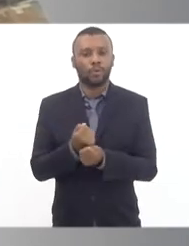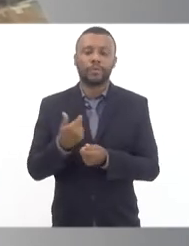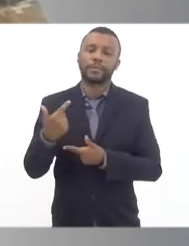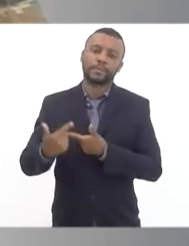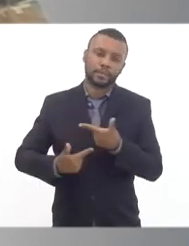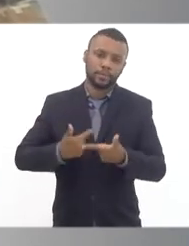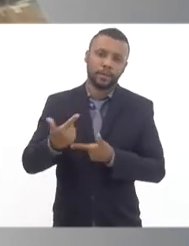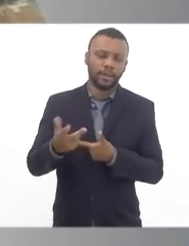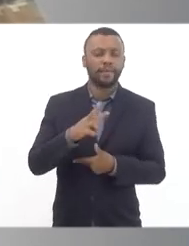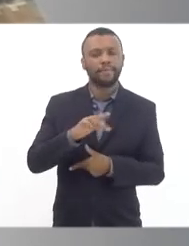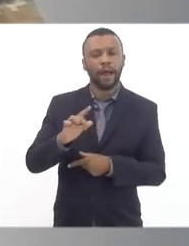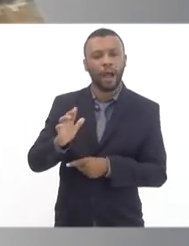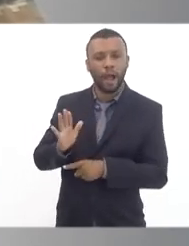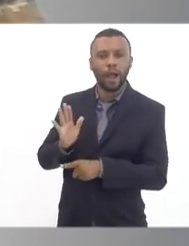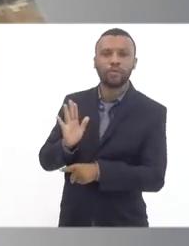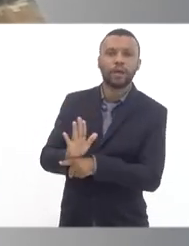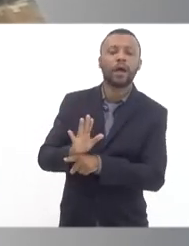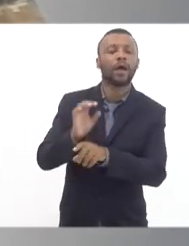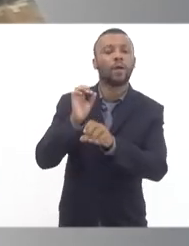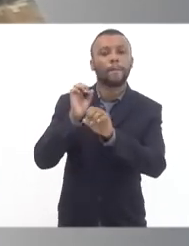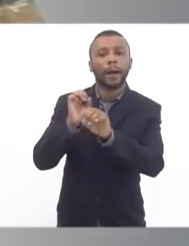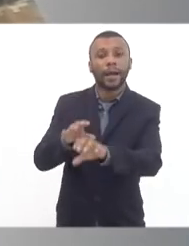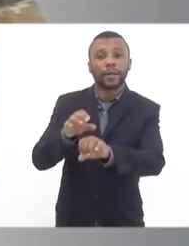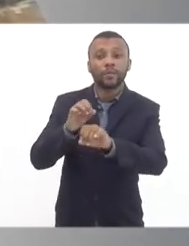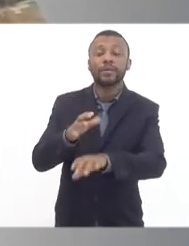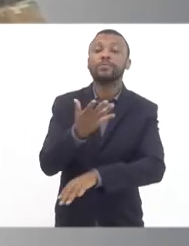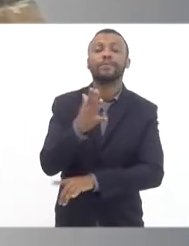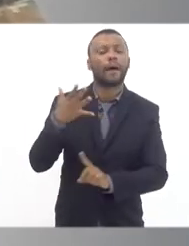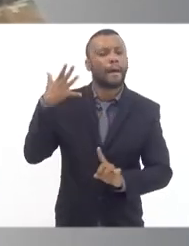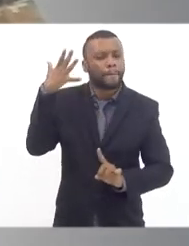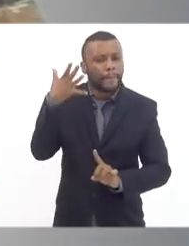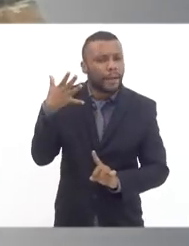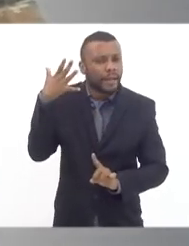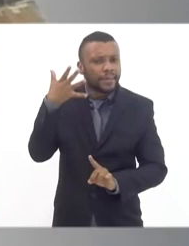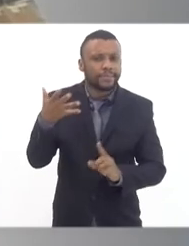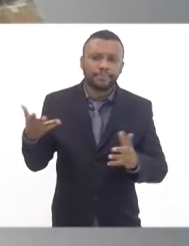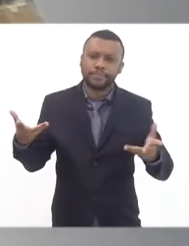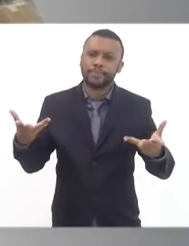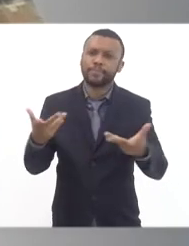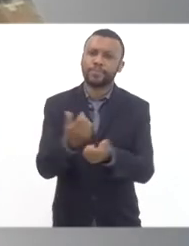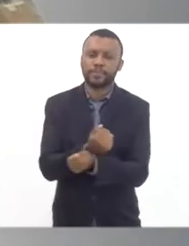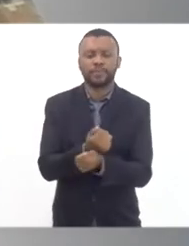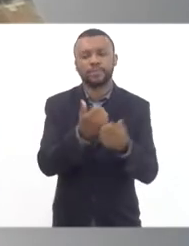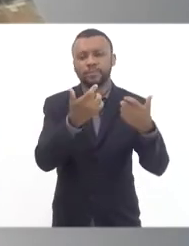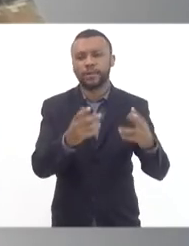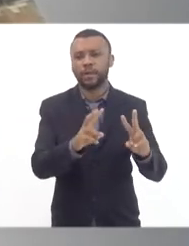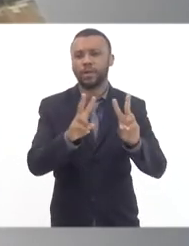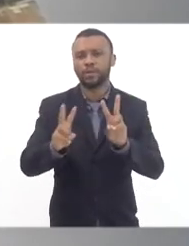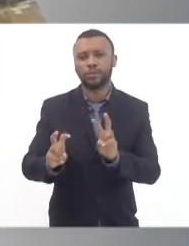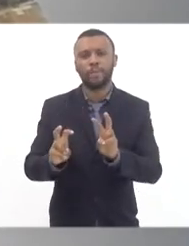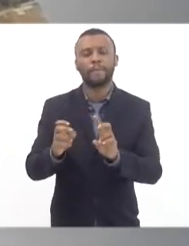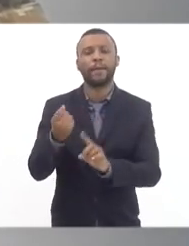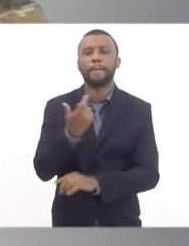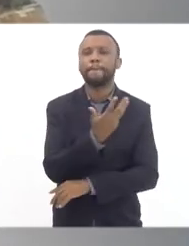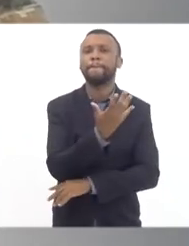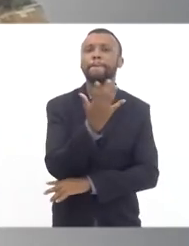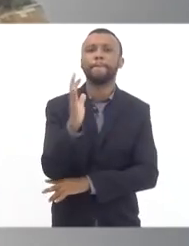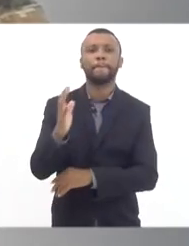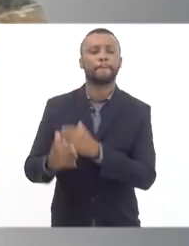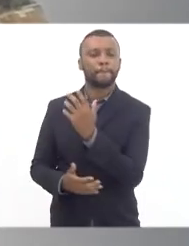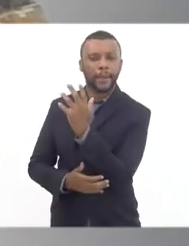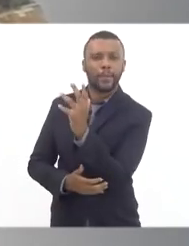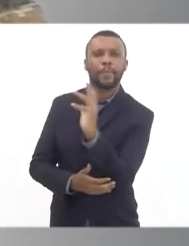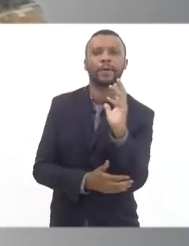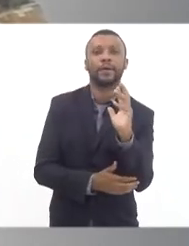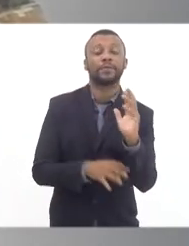que vão dar... uma educação ambiental, uma palestra maravilhosa, vai falar sobre o meio ambiente. Então, assim, fica a Fazenda